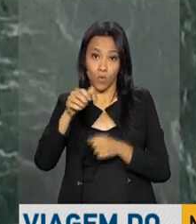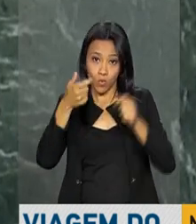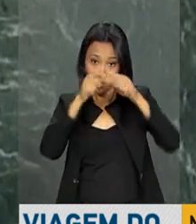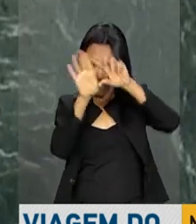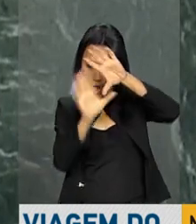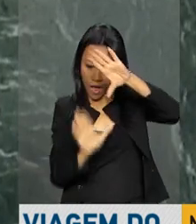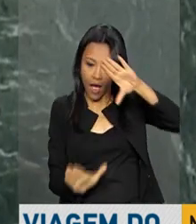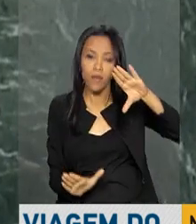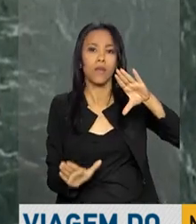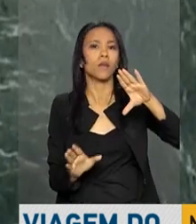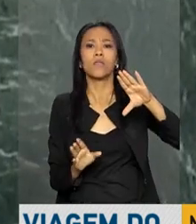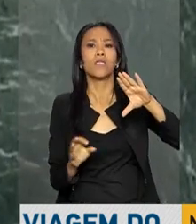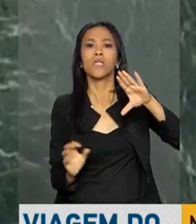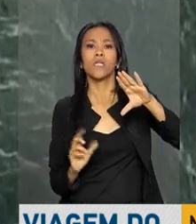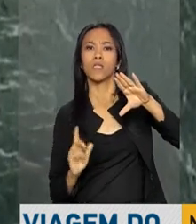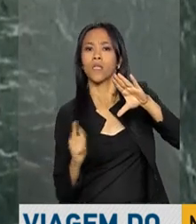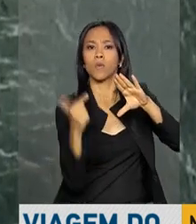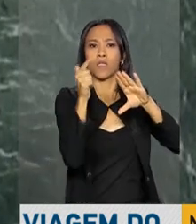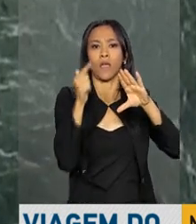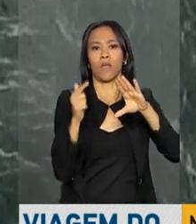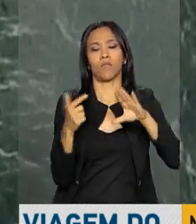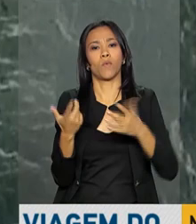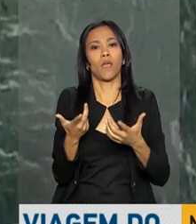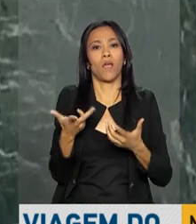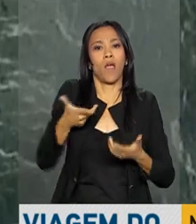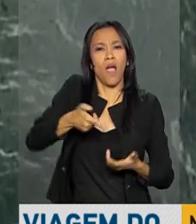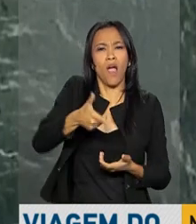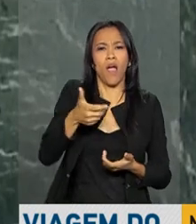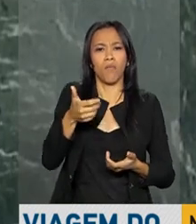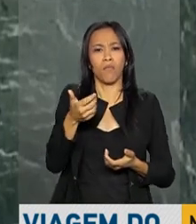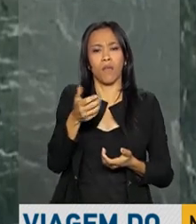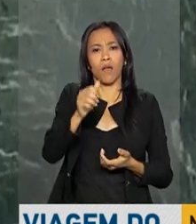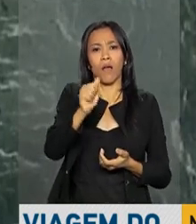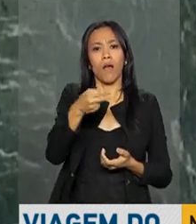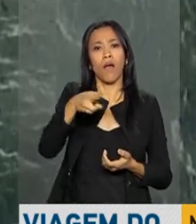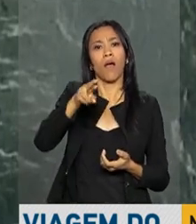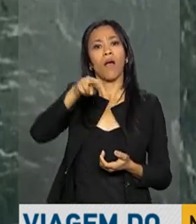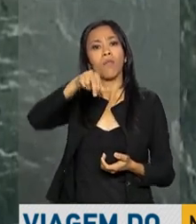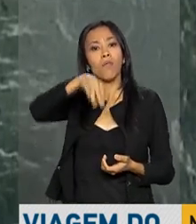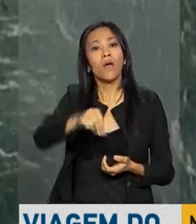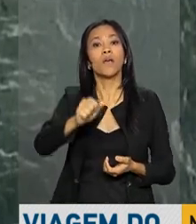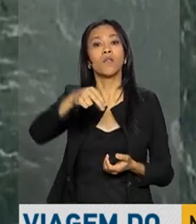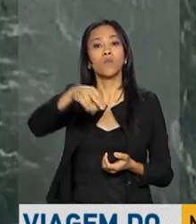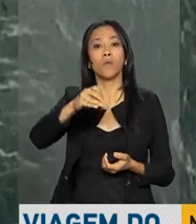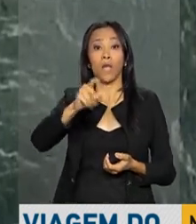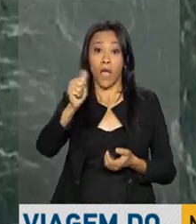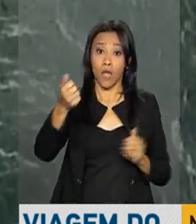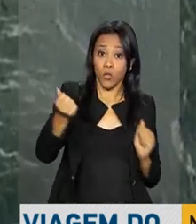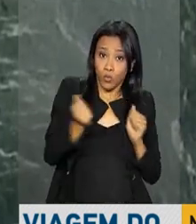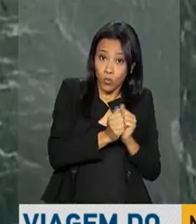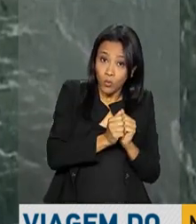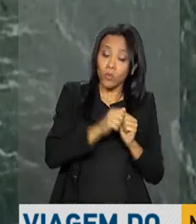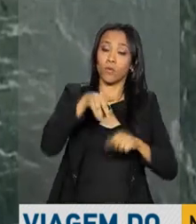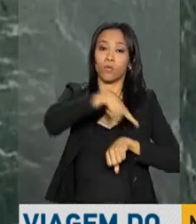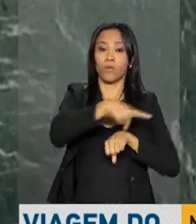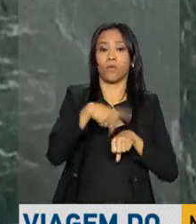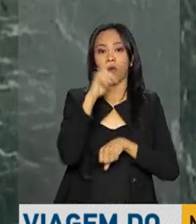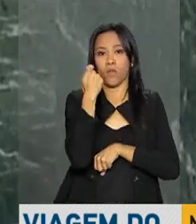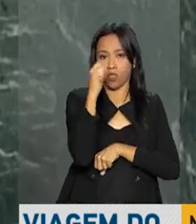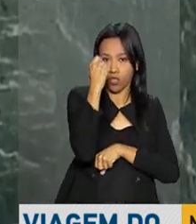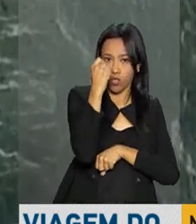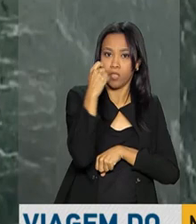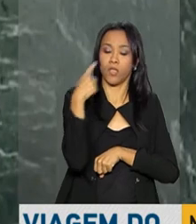nucleares. De um país, enfim, que com a Argentina estabeleceu mecanismo binacional